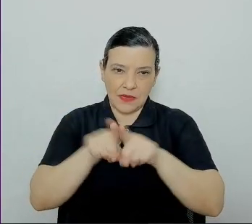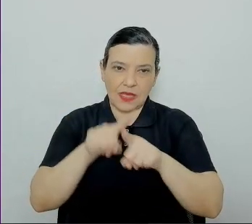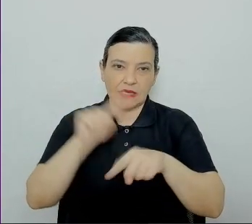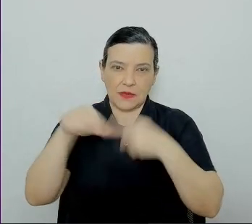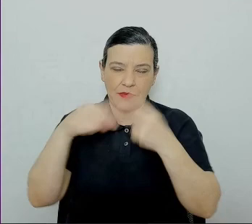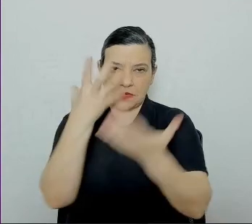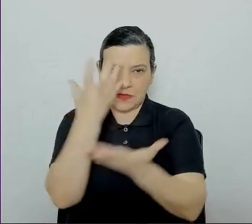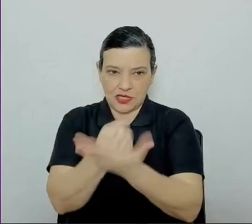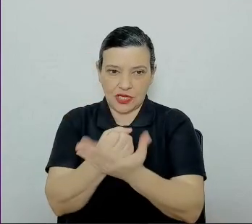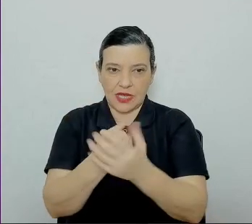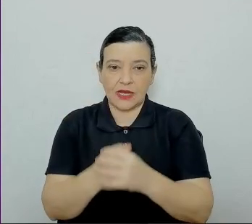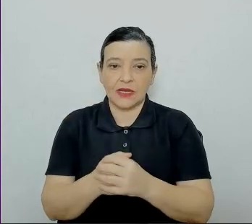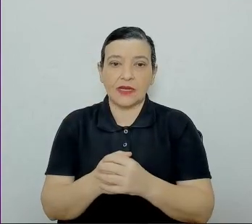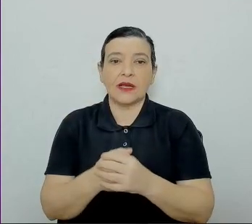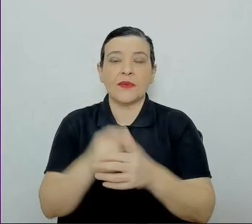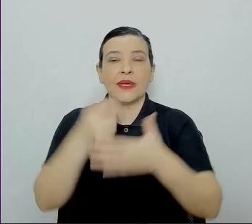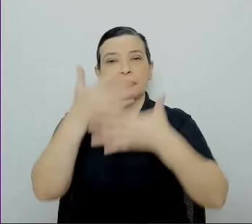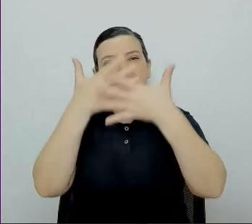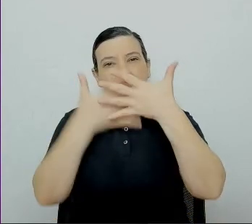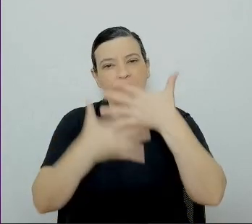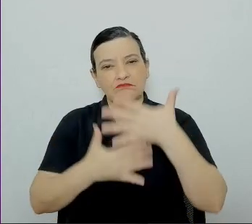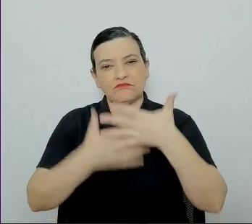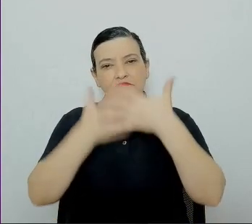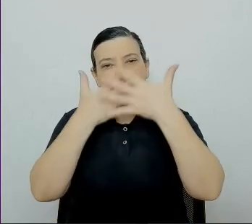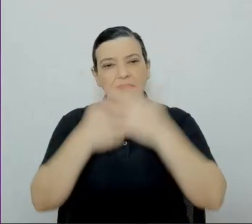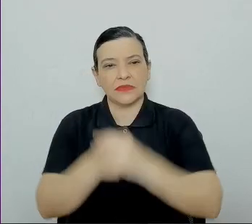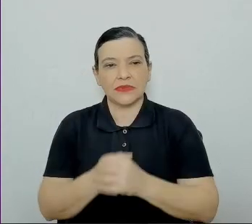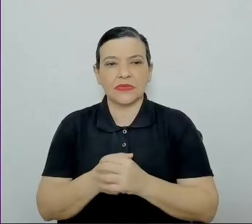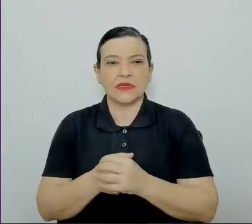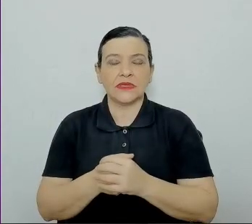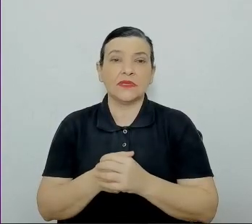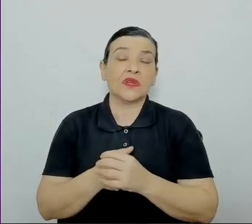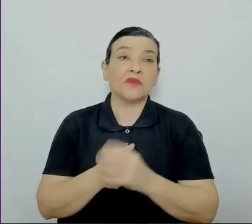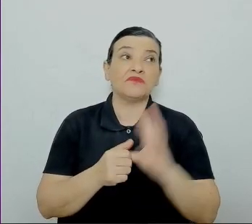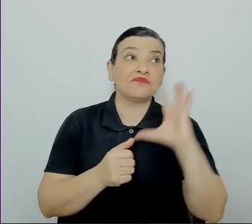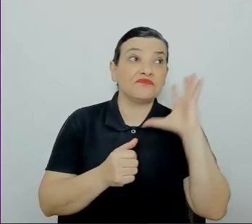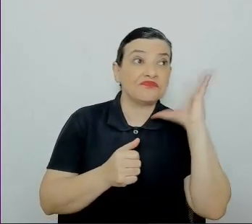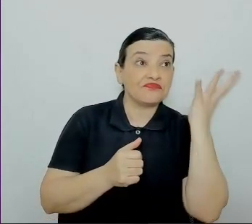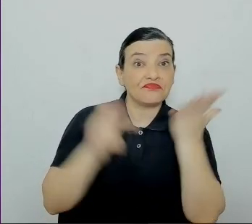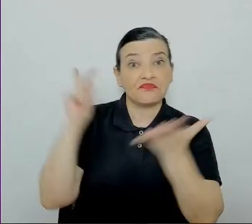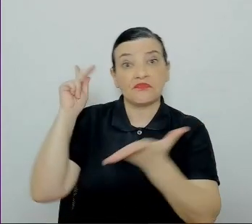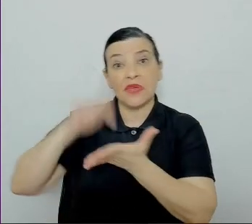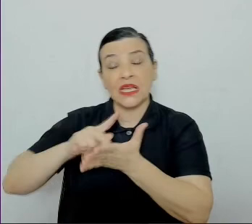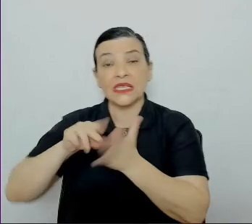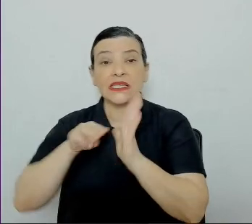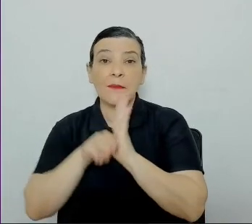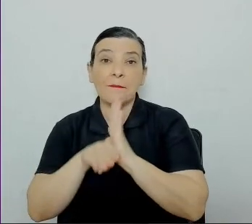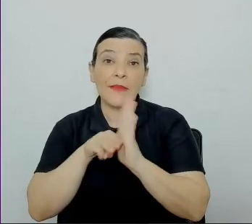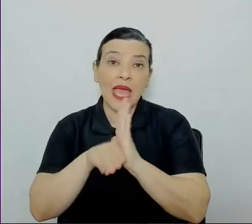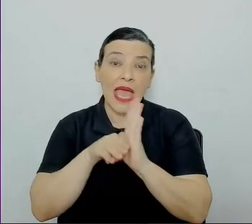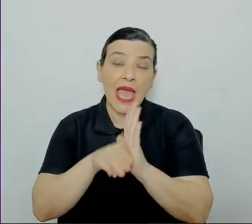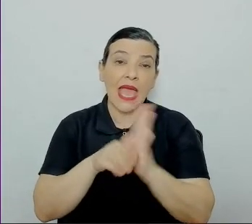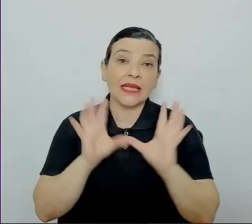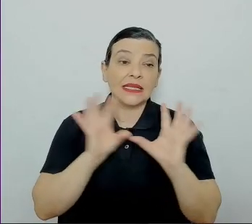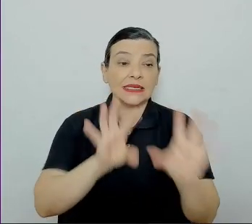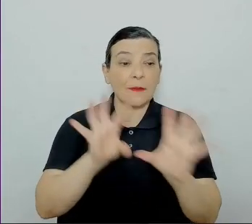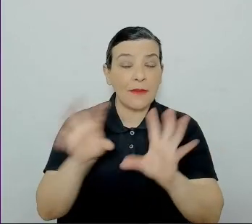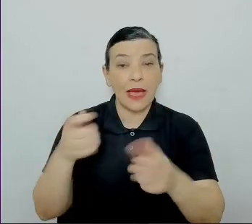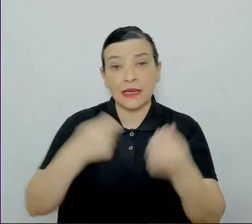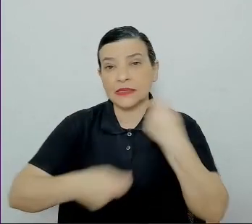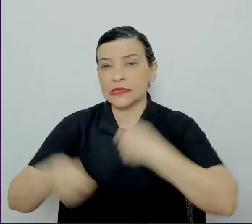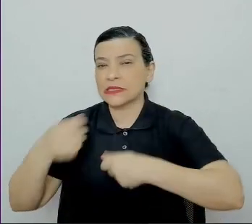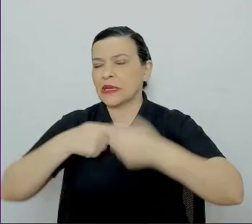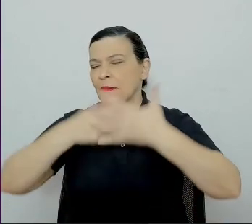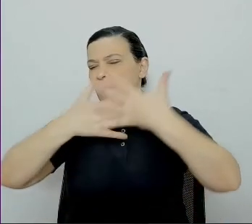depois. Mas ela passa por alguns pedaços, que é fatos e hipóteses, métricas estimativas de impacto, escopo, enfim, tem uma série de coisas